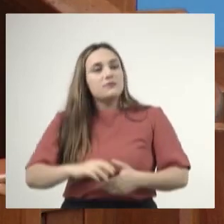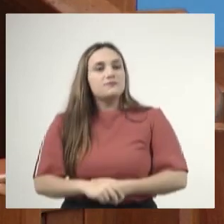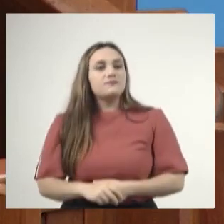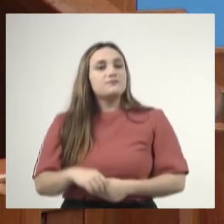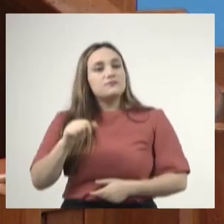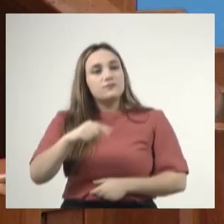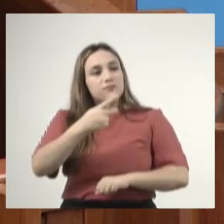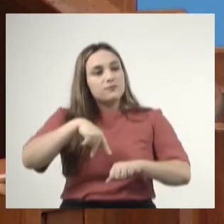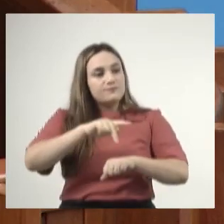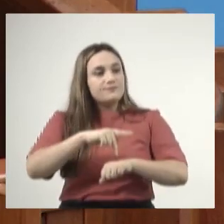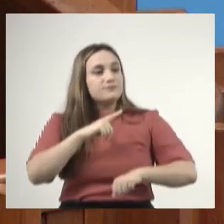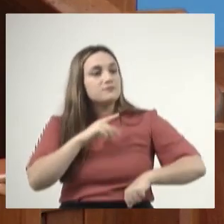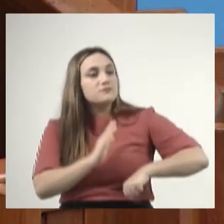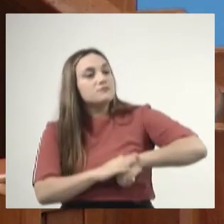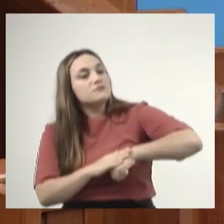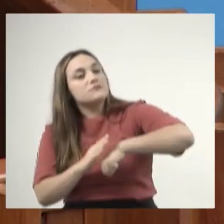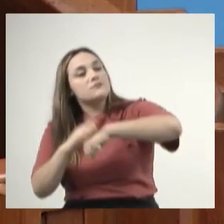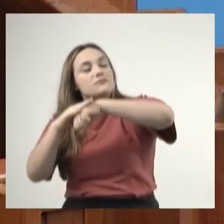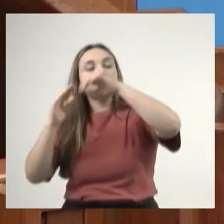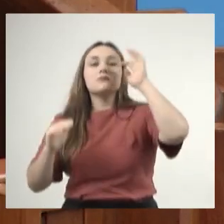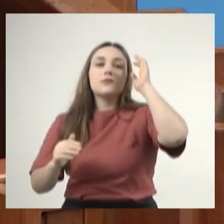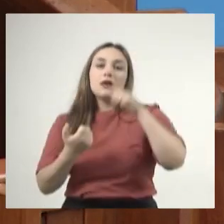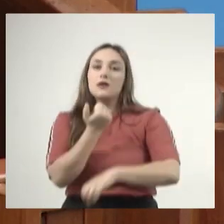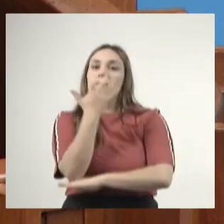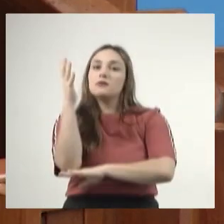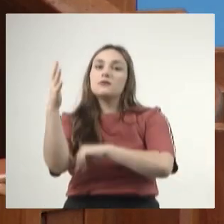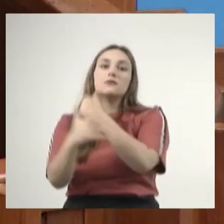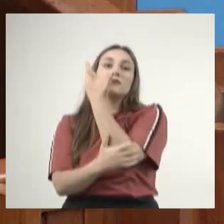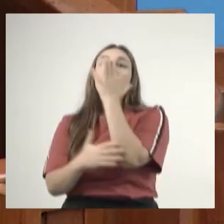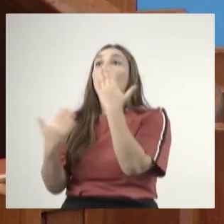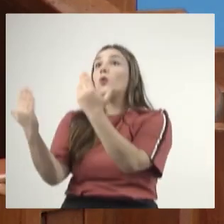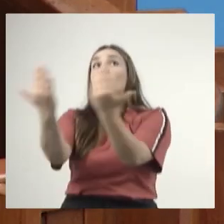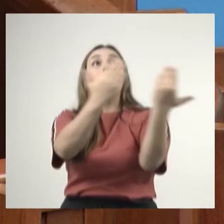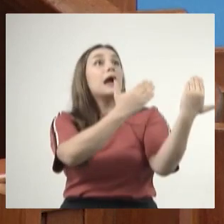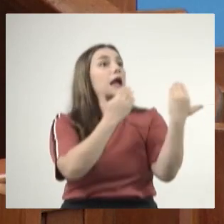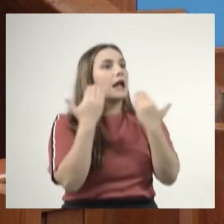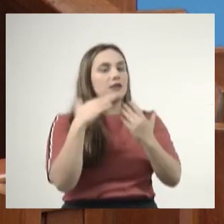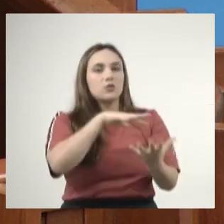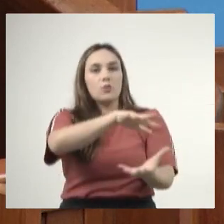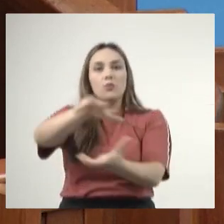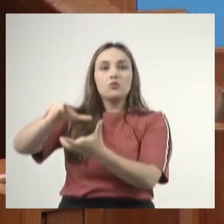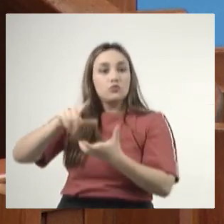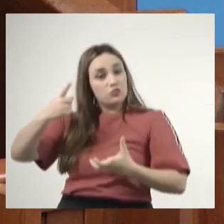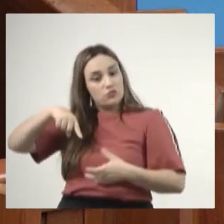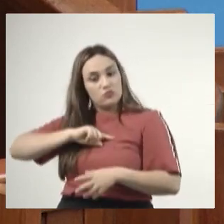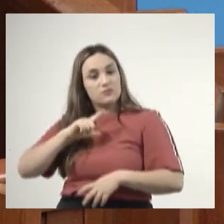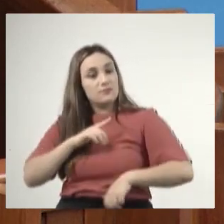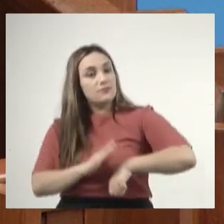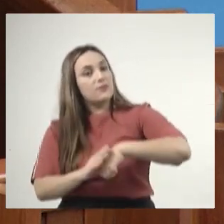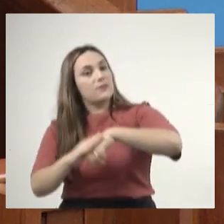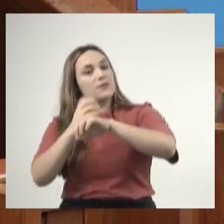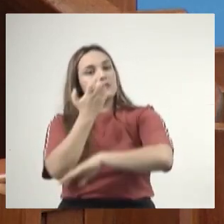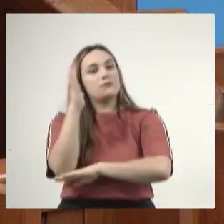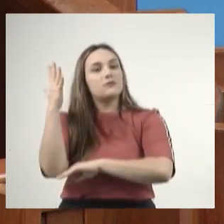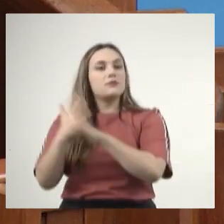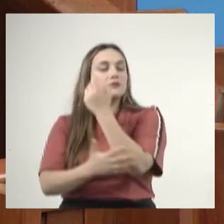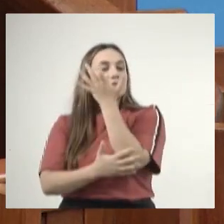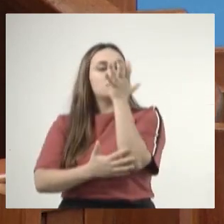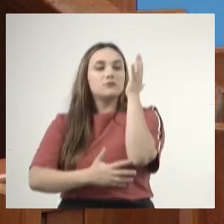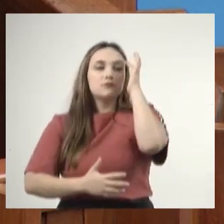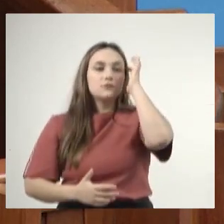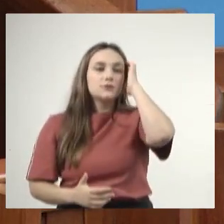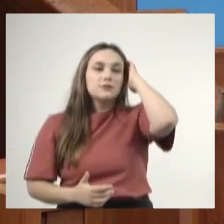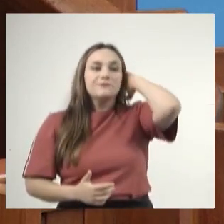maior reserva de mata no planeta. Então, essa discussão não é discussão